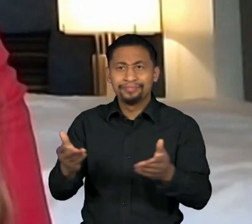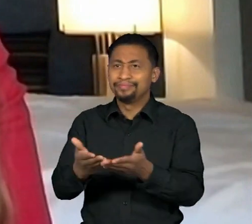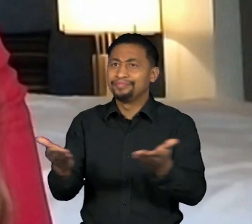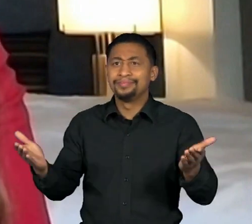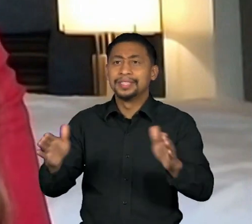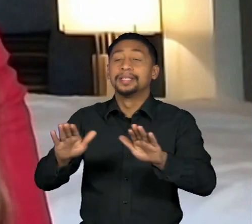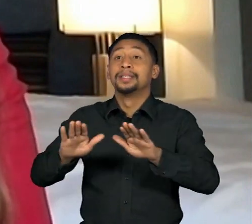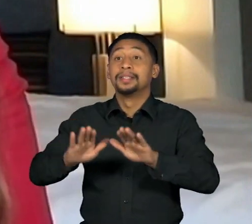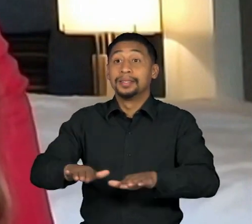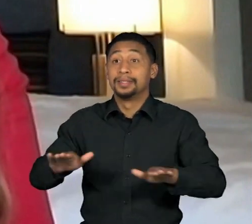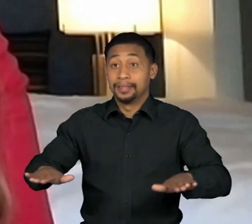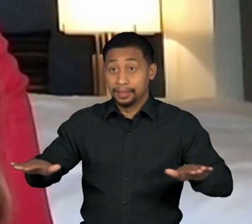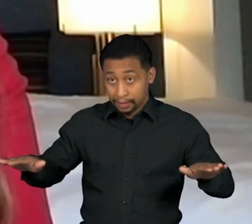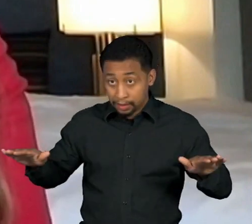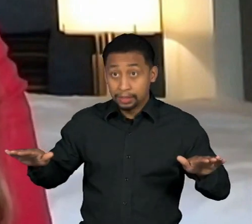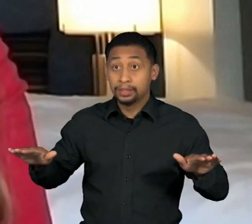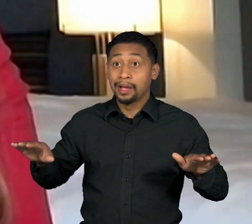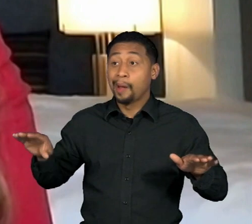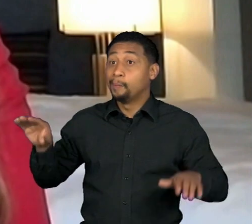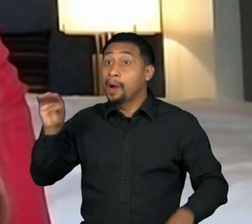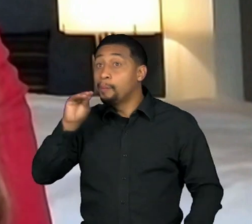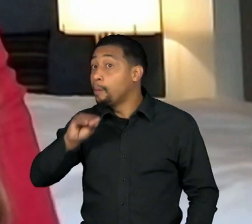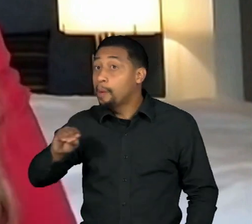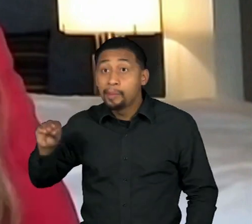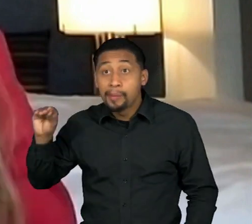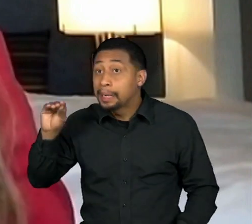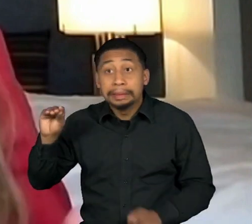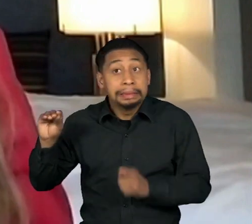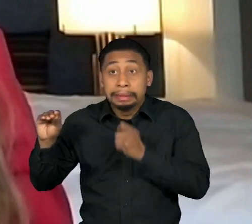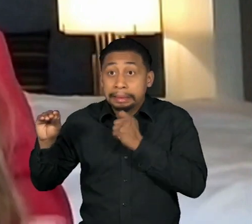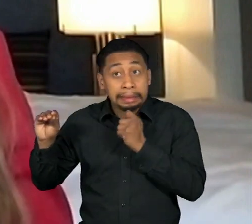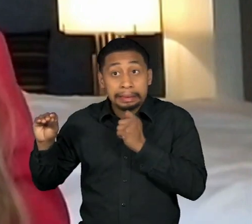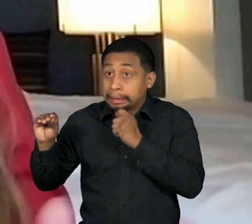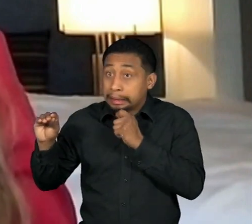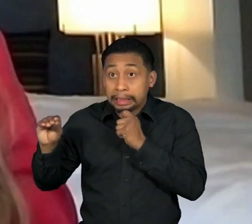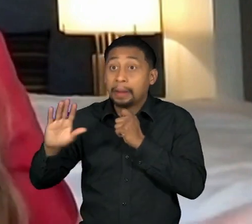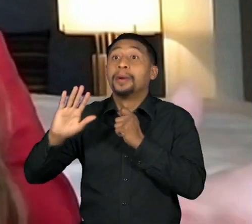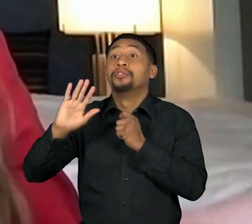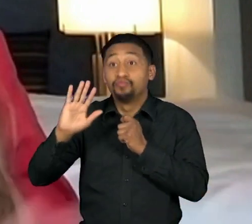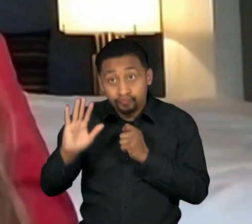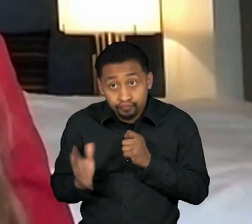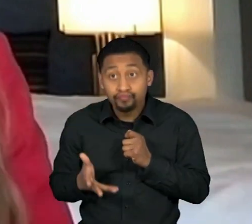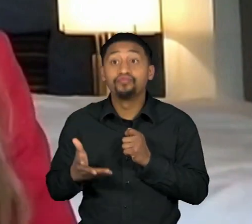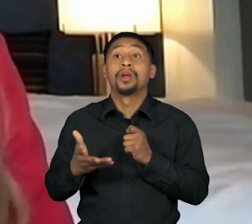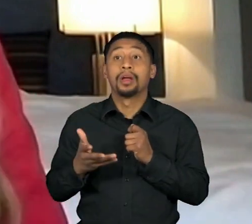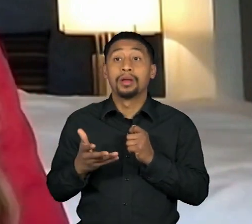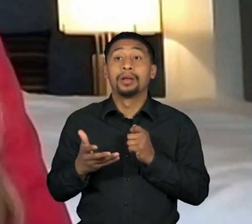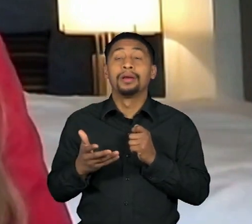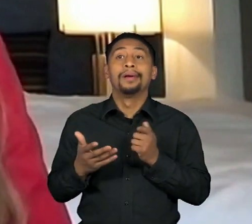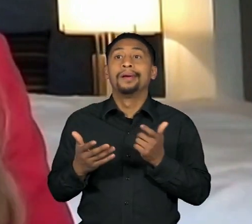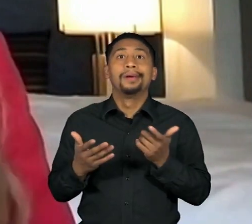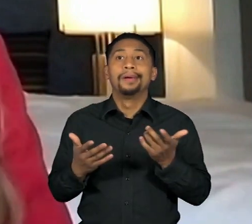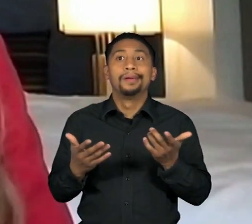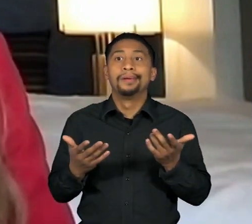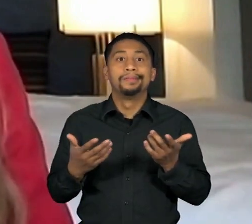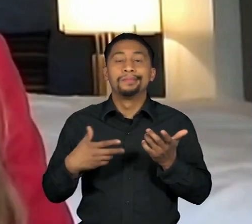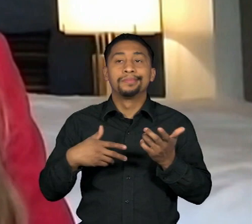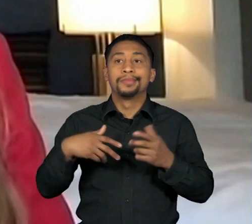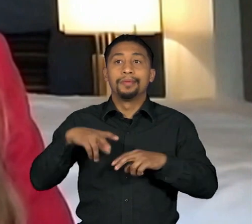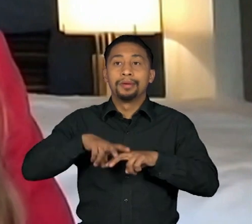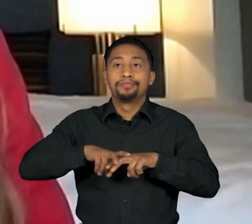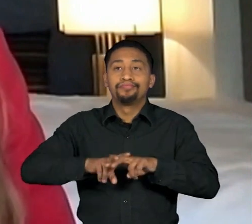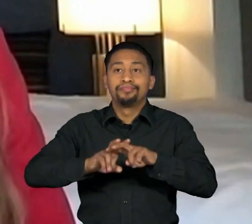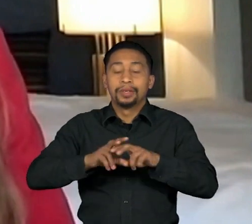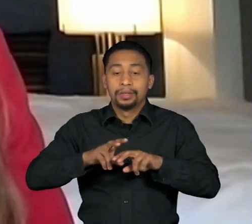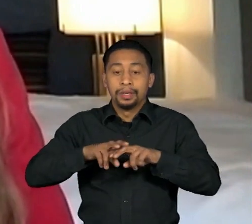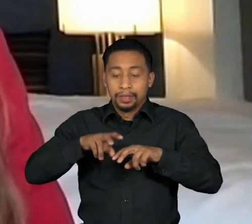de crianças que nem falavam, estavam no carrinho lá de um bebê de 1 ano e meio, por